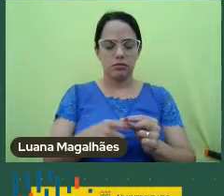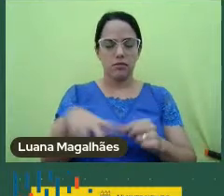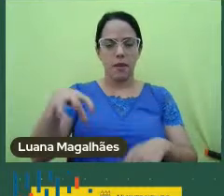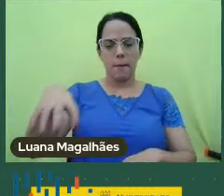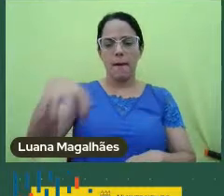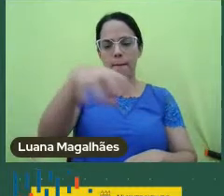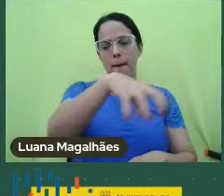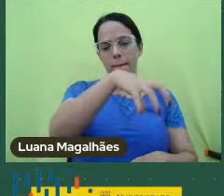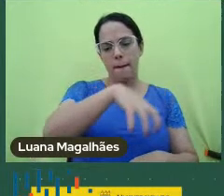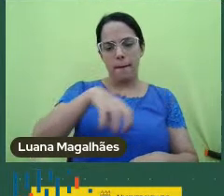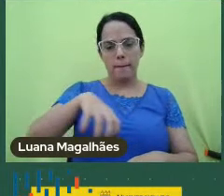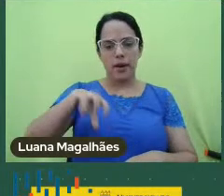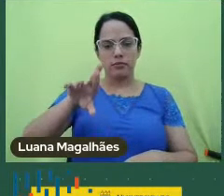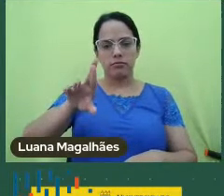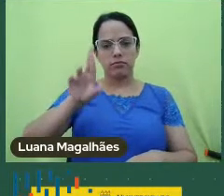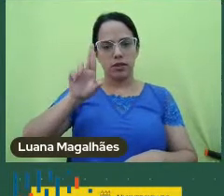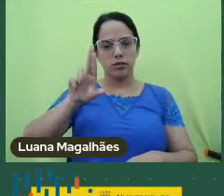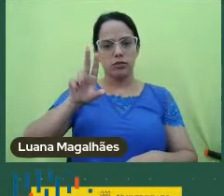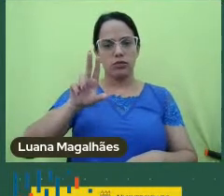a gente tem